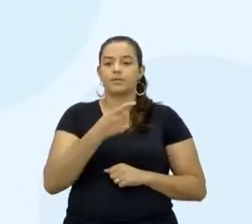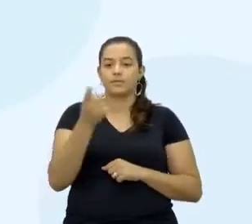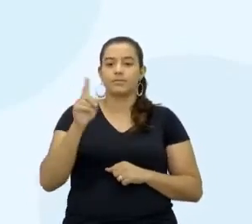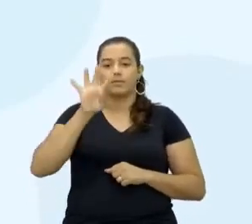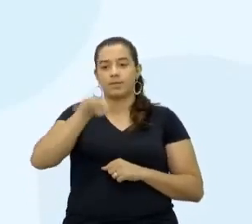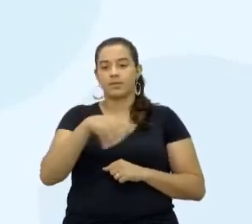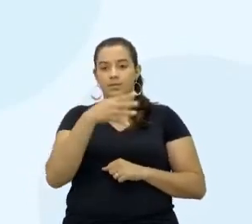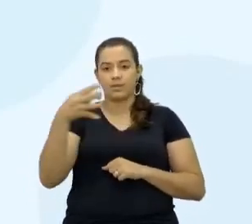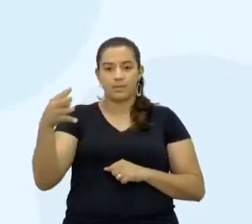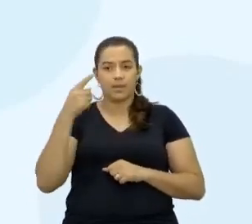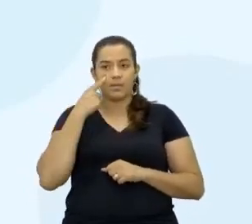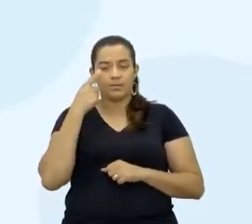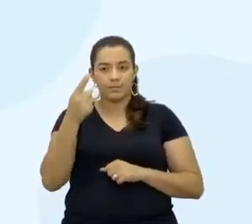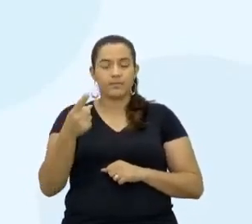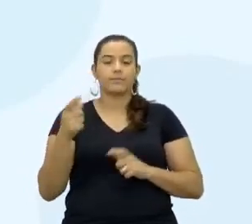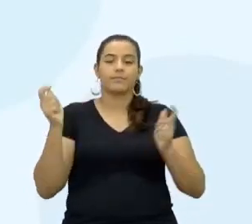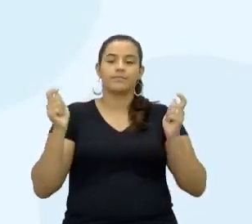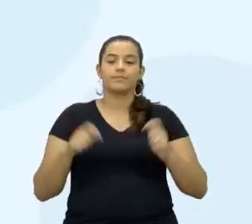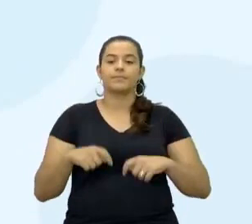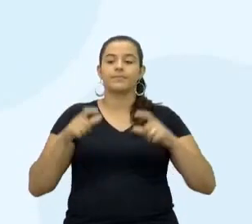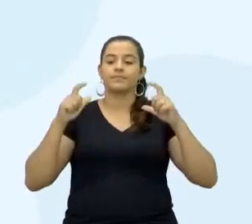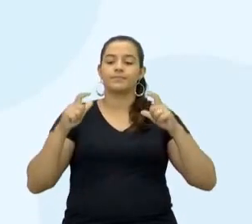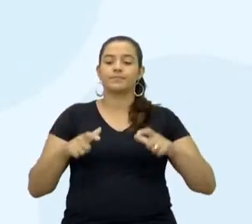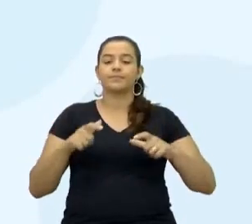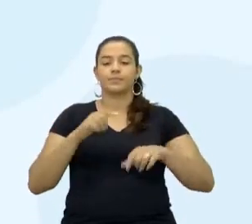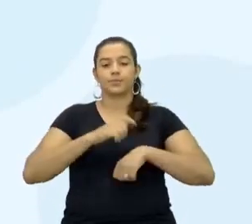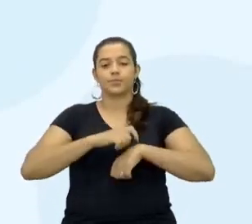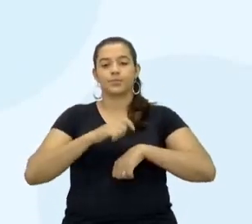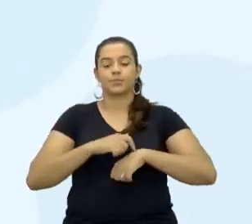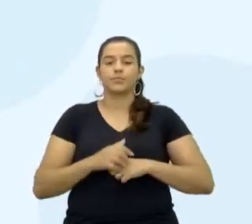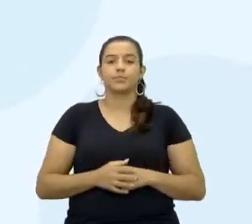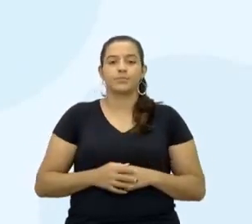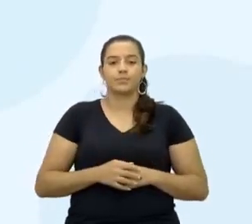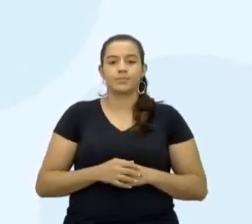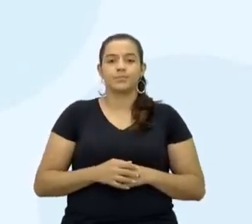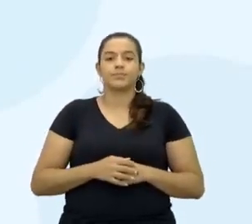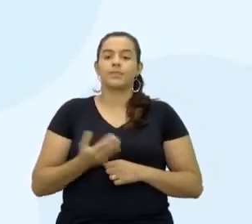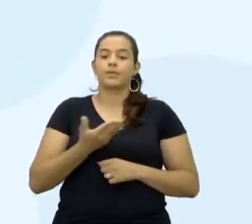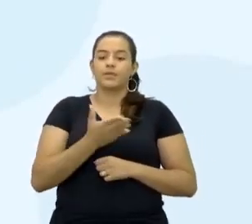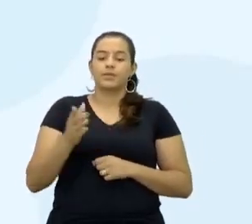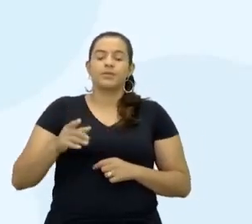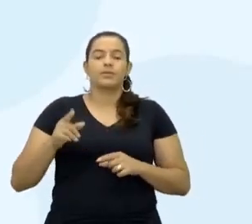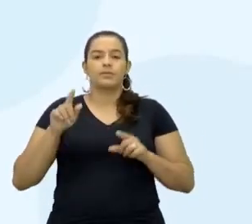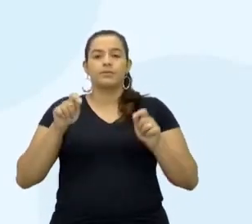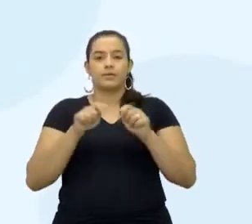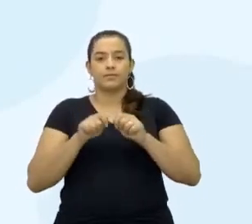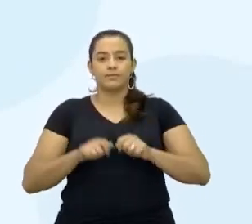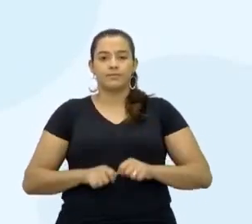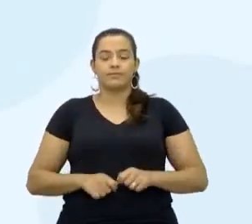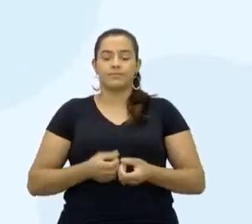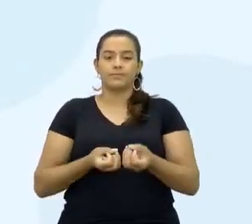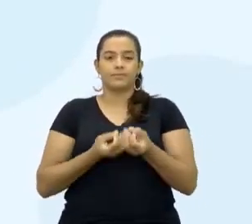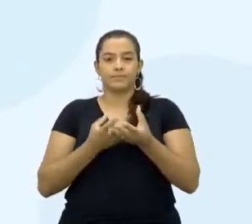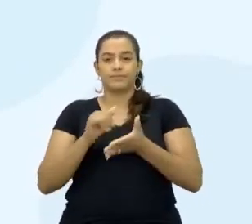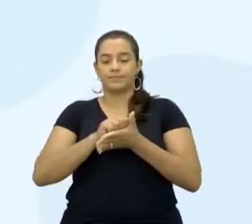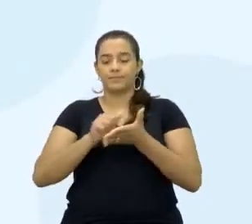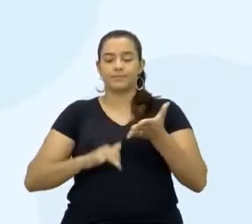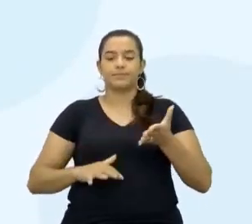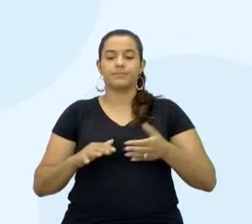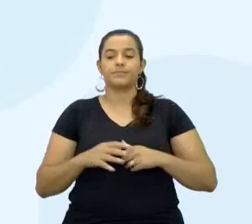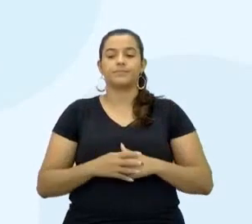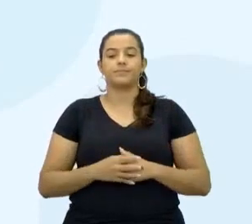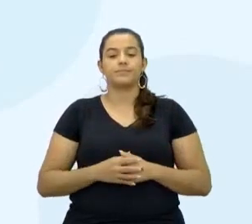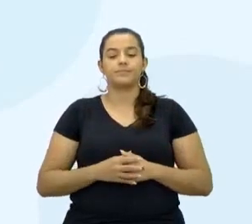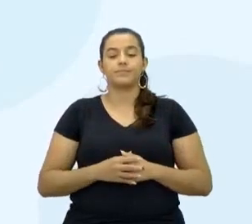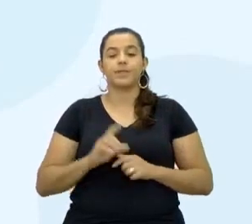tabela, vai usar o espaço e o tempo médio, tá bom? Você vai colocando os pontos aí.